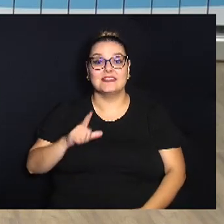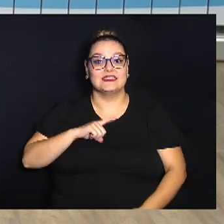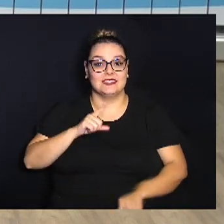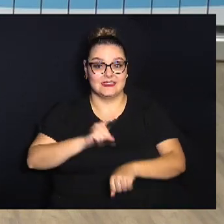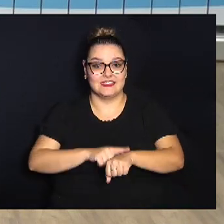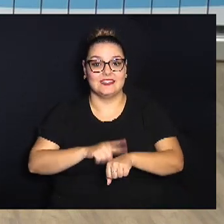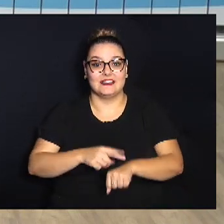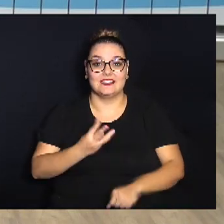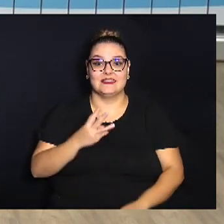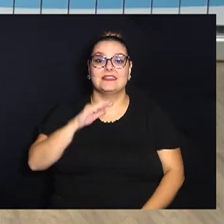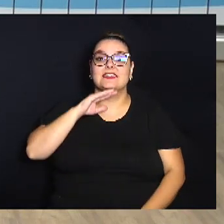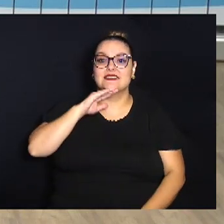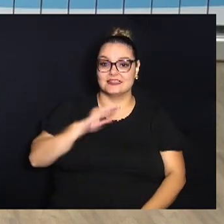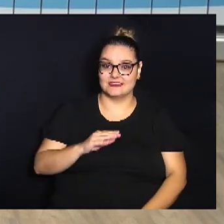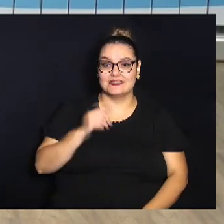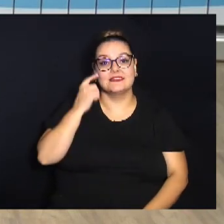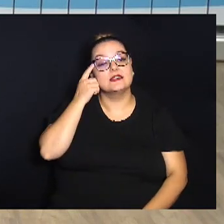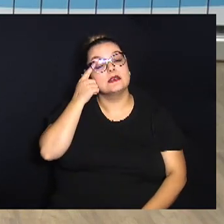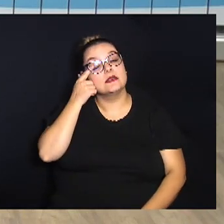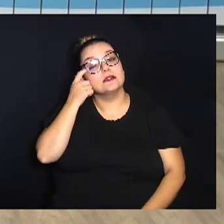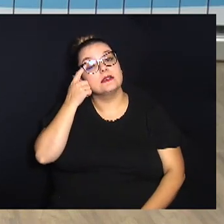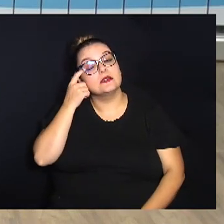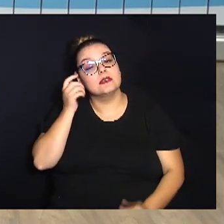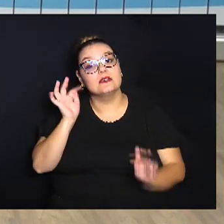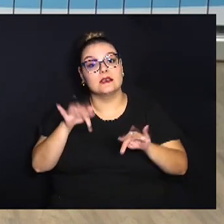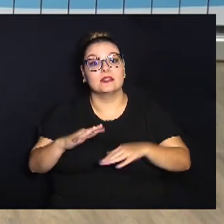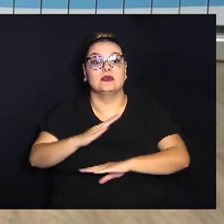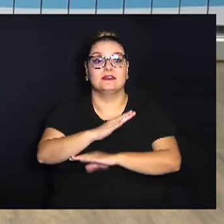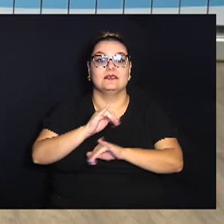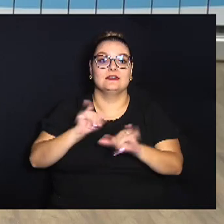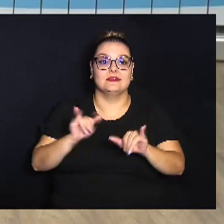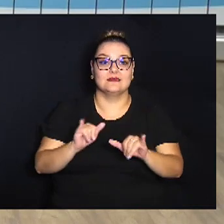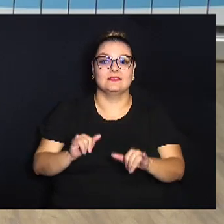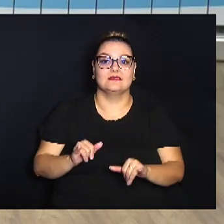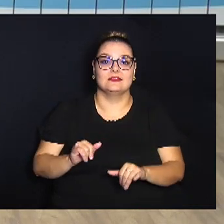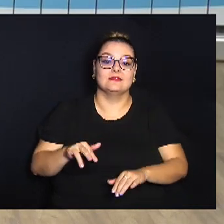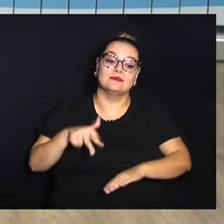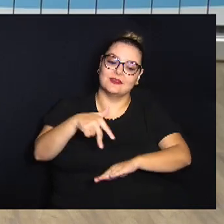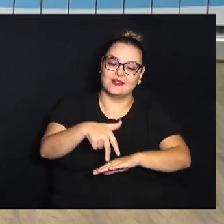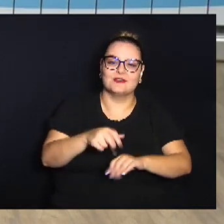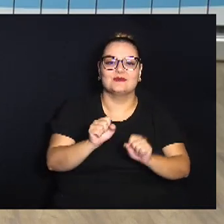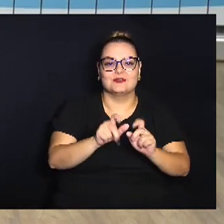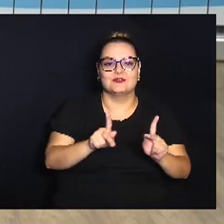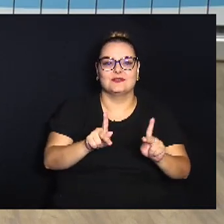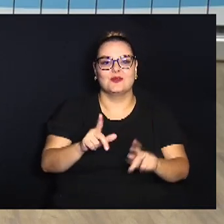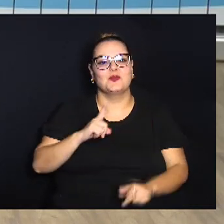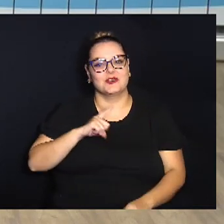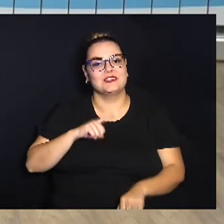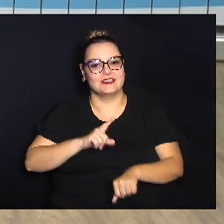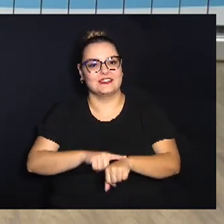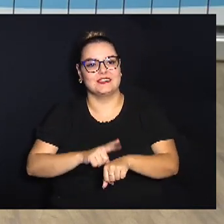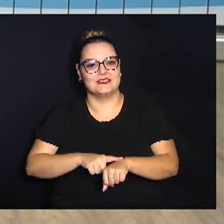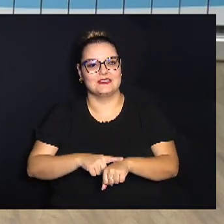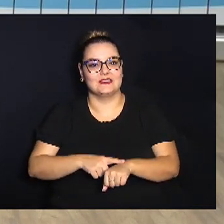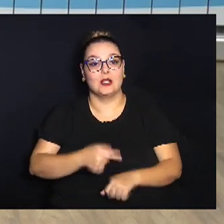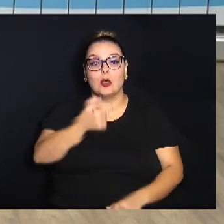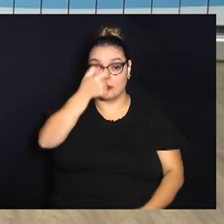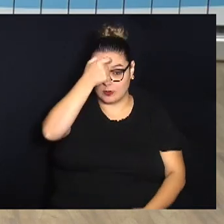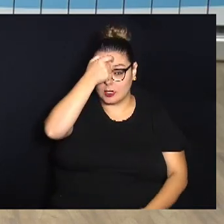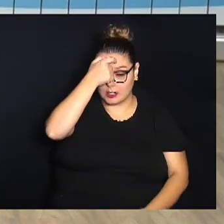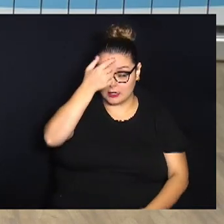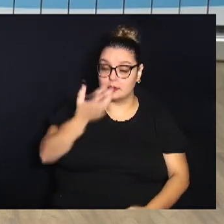até às 3 horas da tarde, acabando aqui o Jornal Câmara Notícia, dá um pulo, então, no shopping para esta